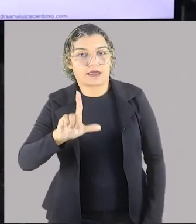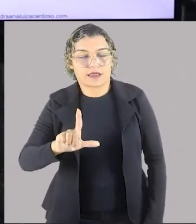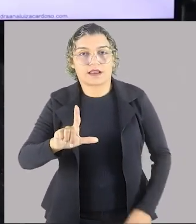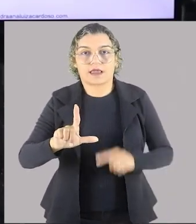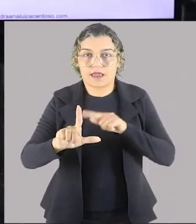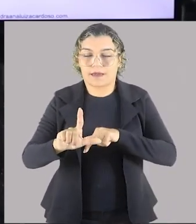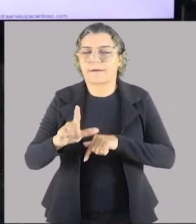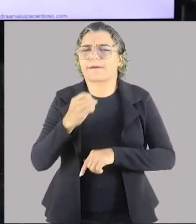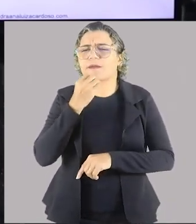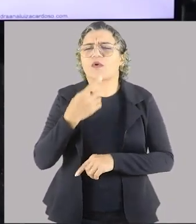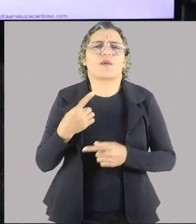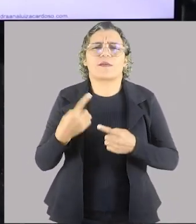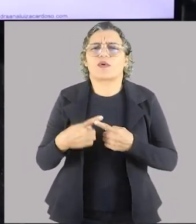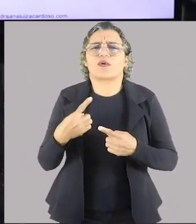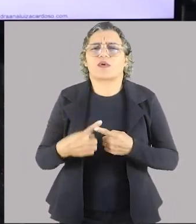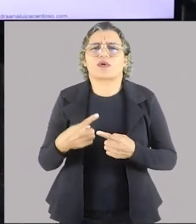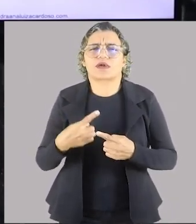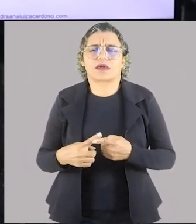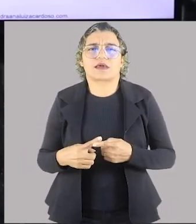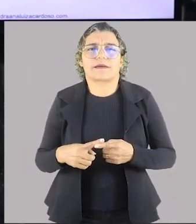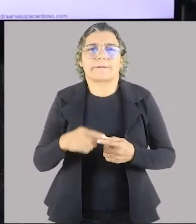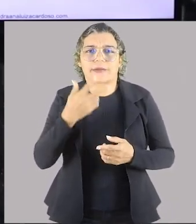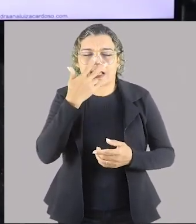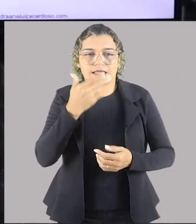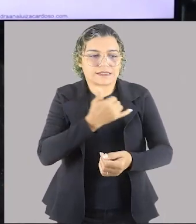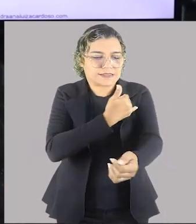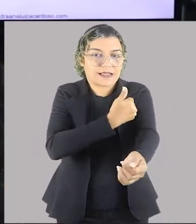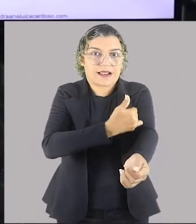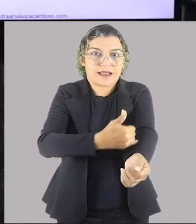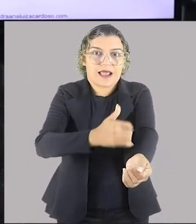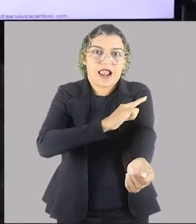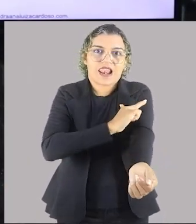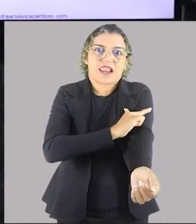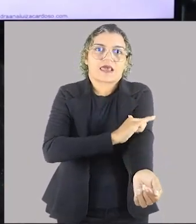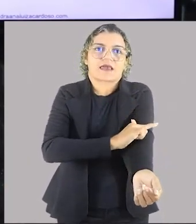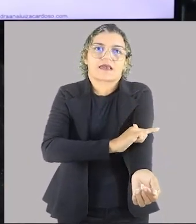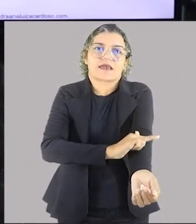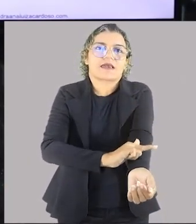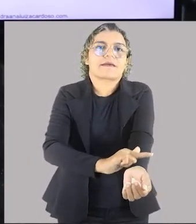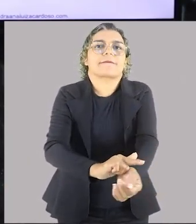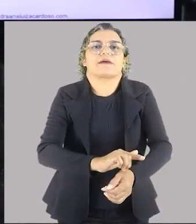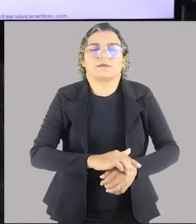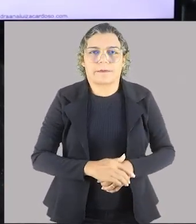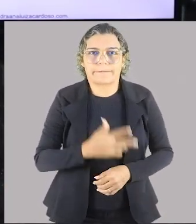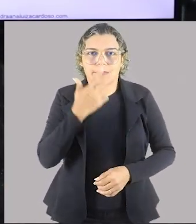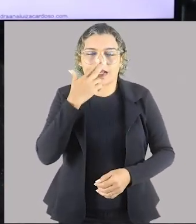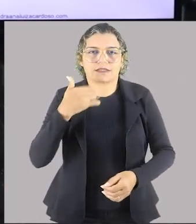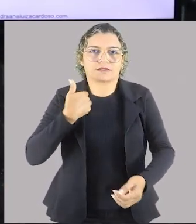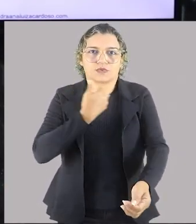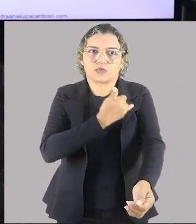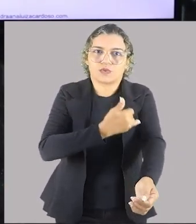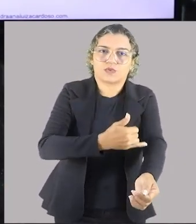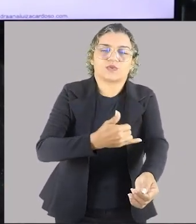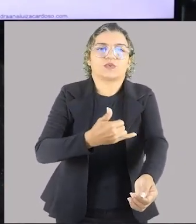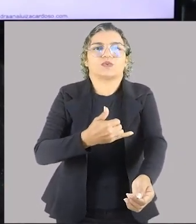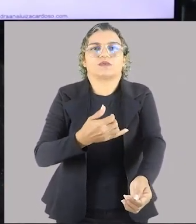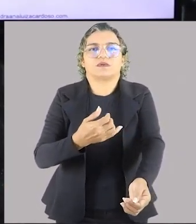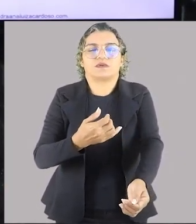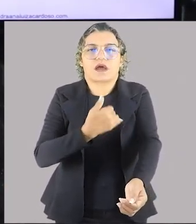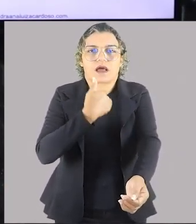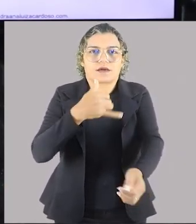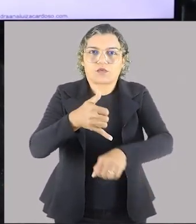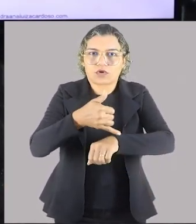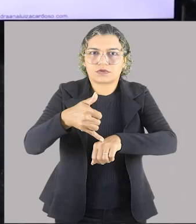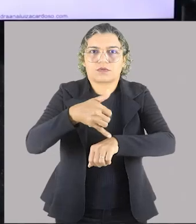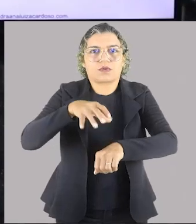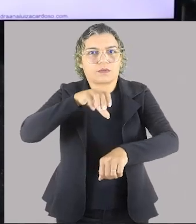bom porque ele passa limpando as artérias. Então, ele passa varrendo todo aquele